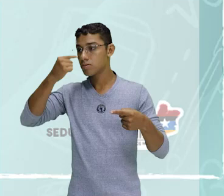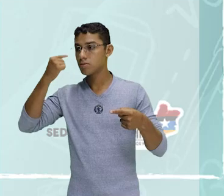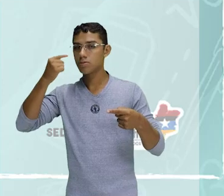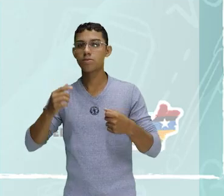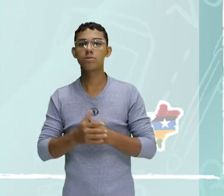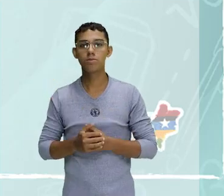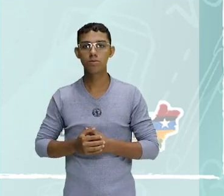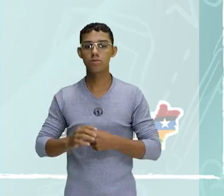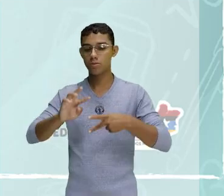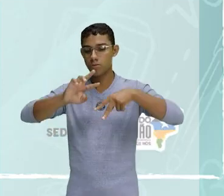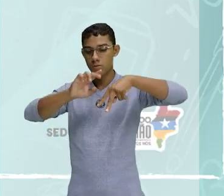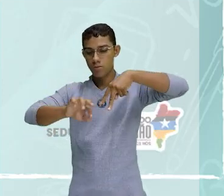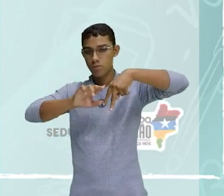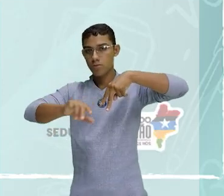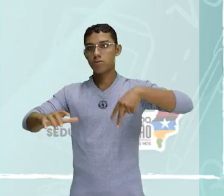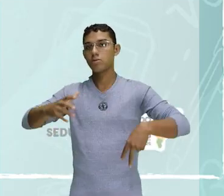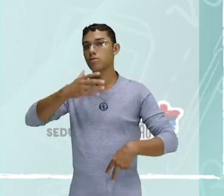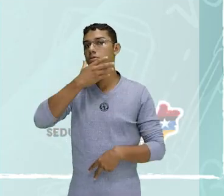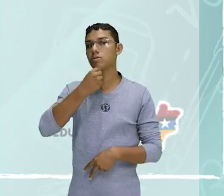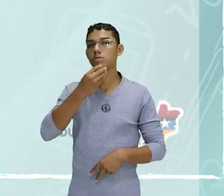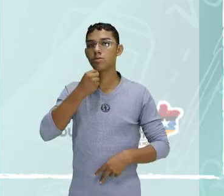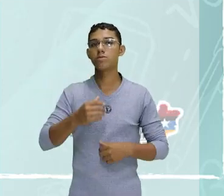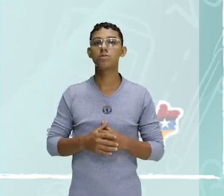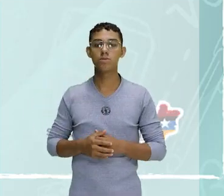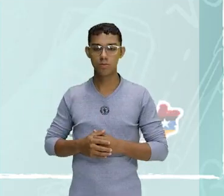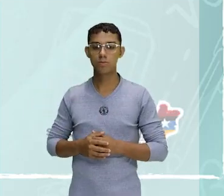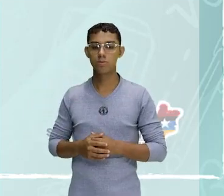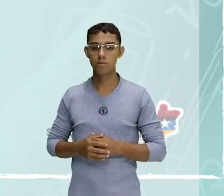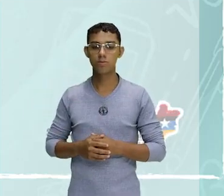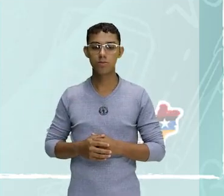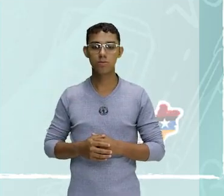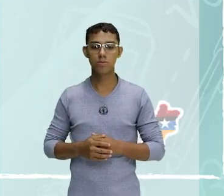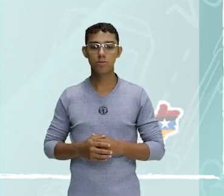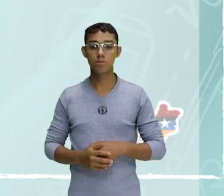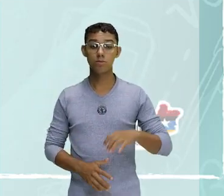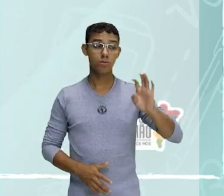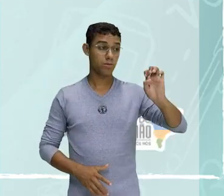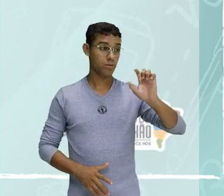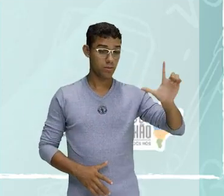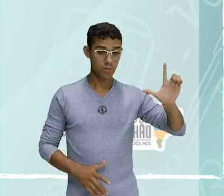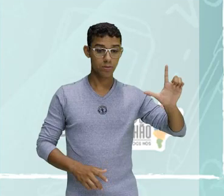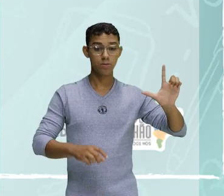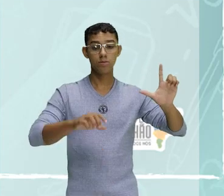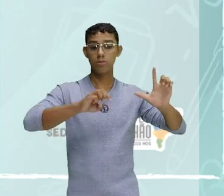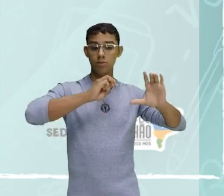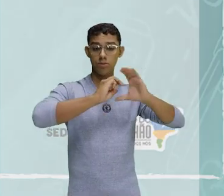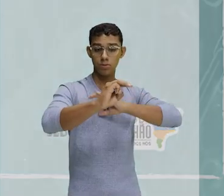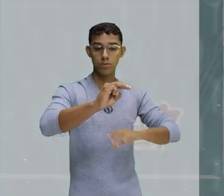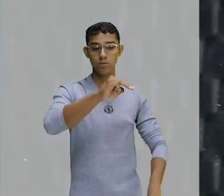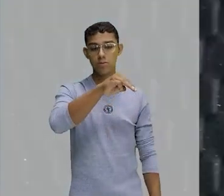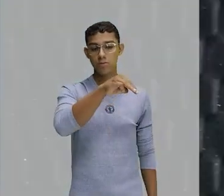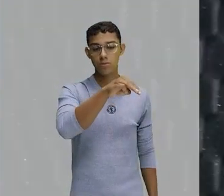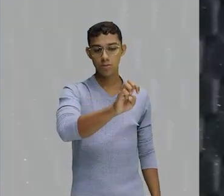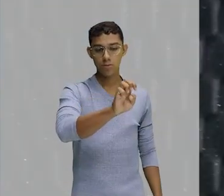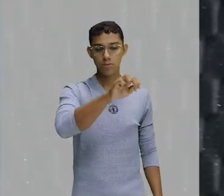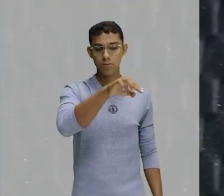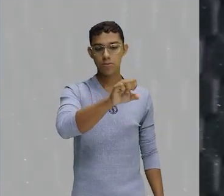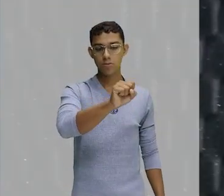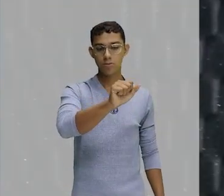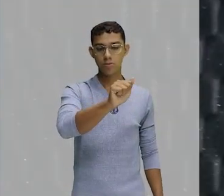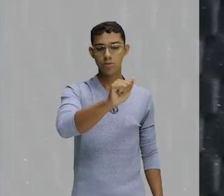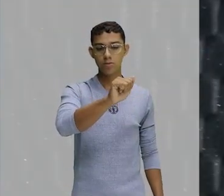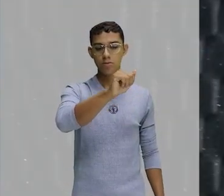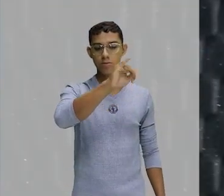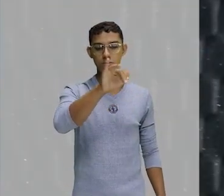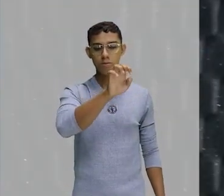espanhol. Tá certo? Então, el mensaje, ela termina em AJE e, para